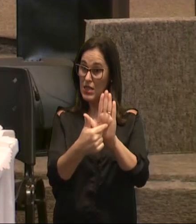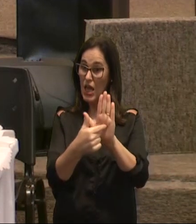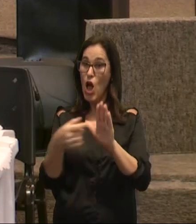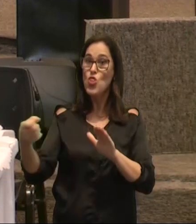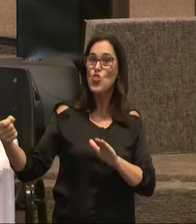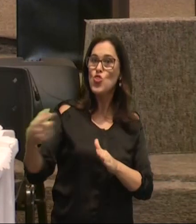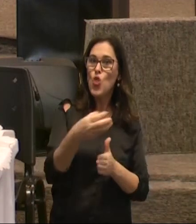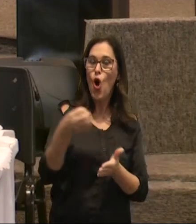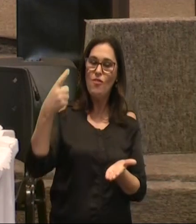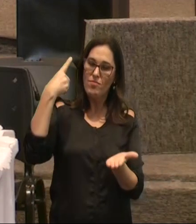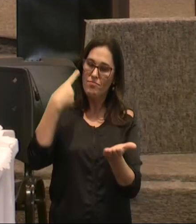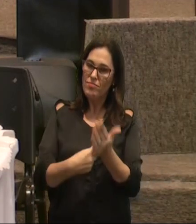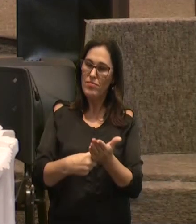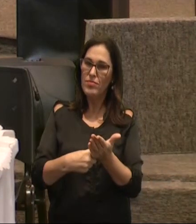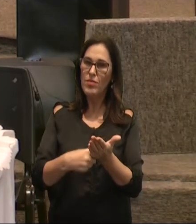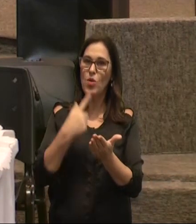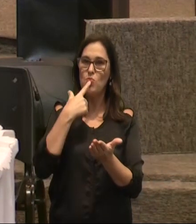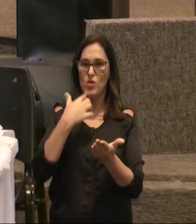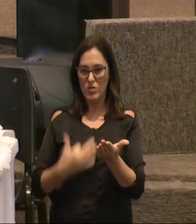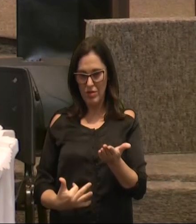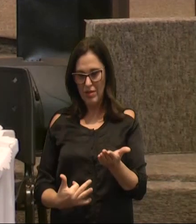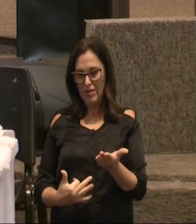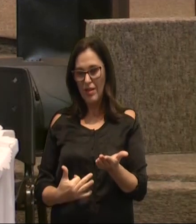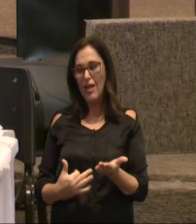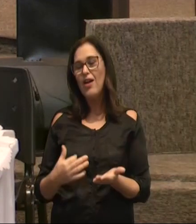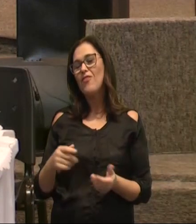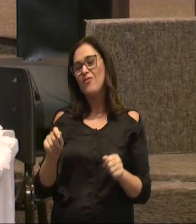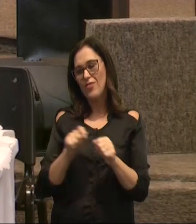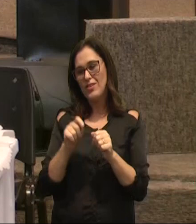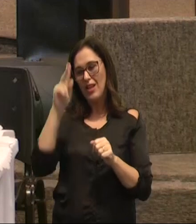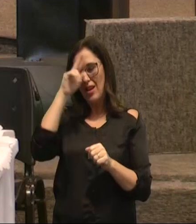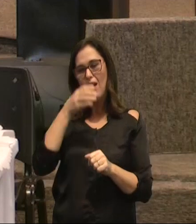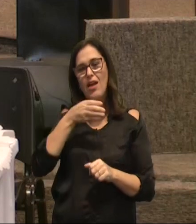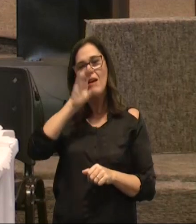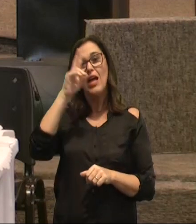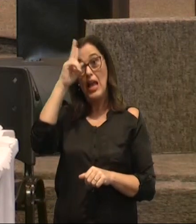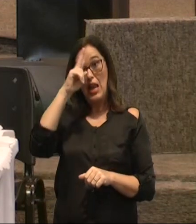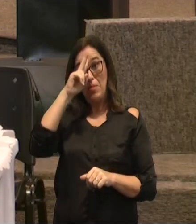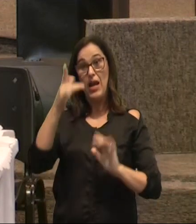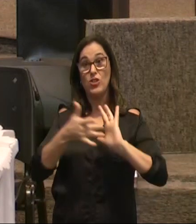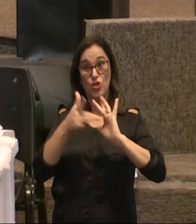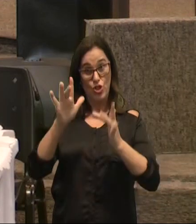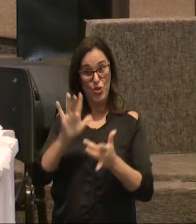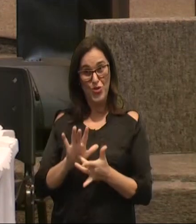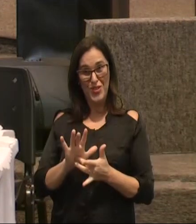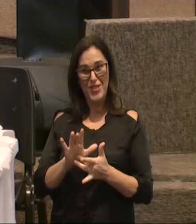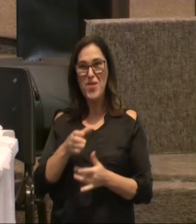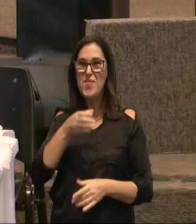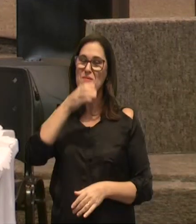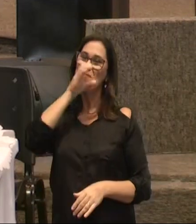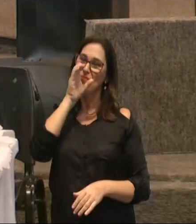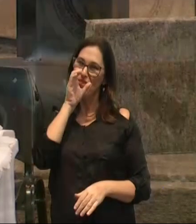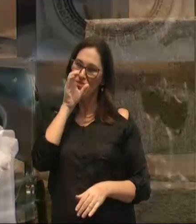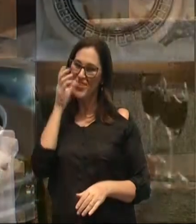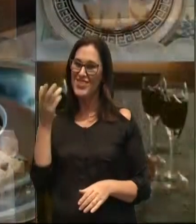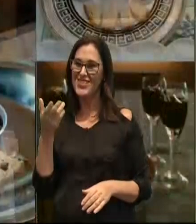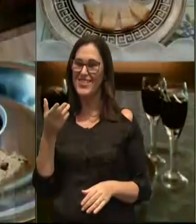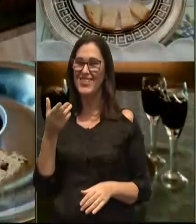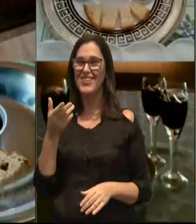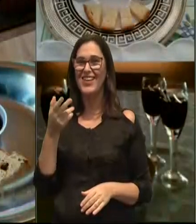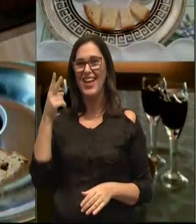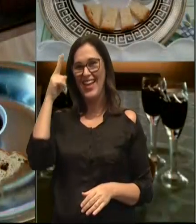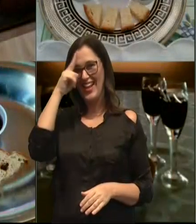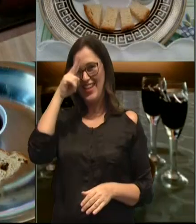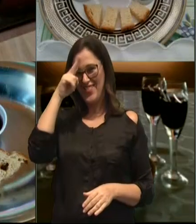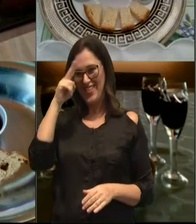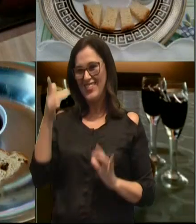nova aliança no meu sangue. Fazer isso todas as vezes que o beberdes, em memória de mim. Bebamos, irmãos, em memória